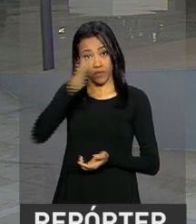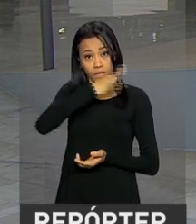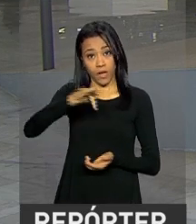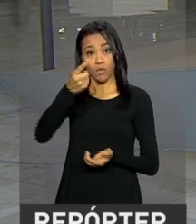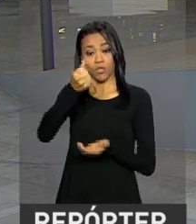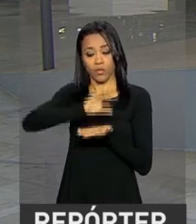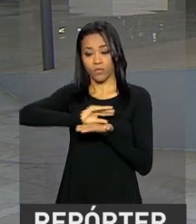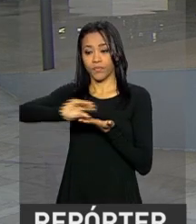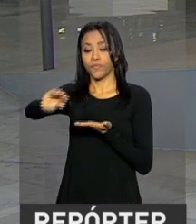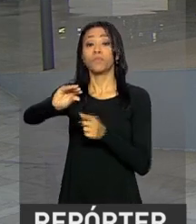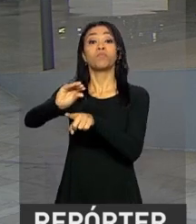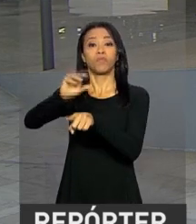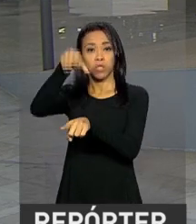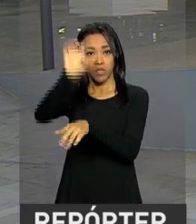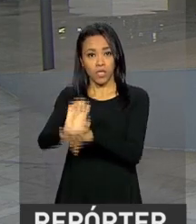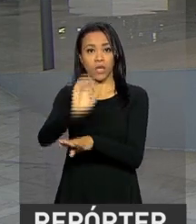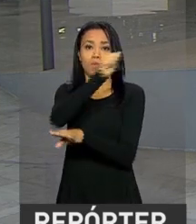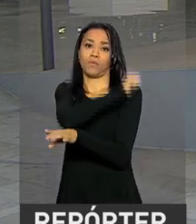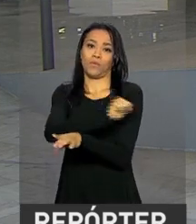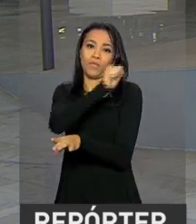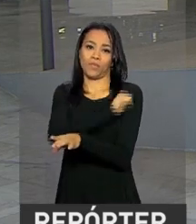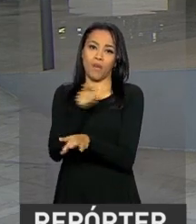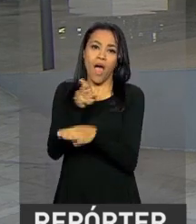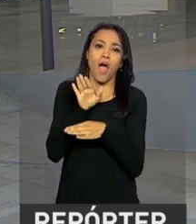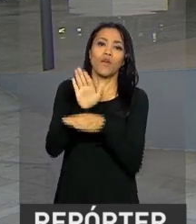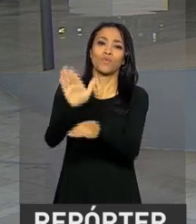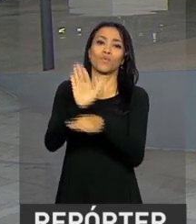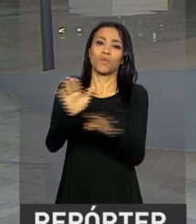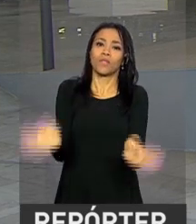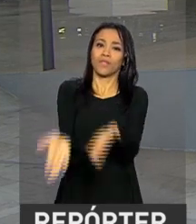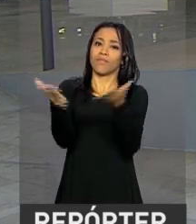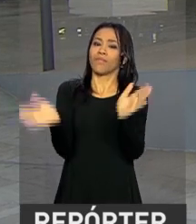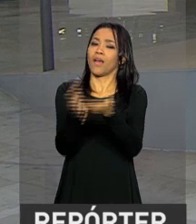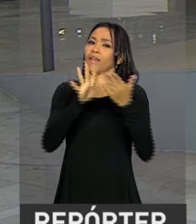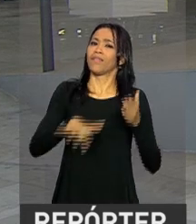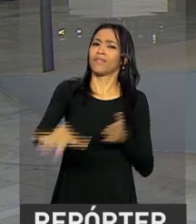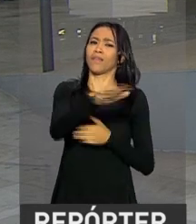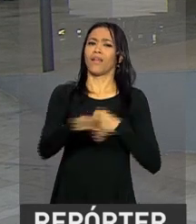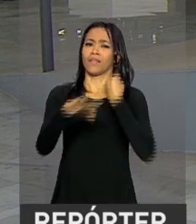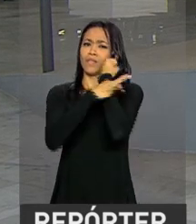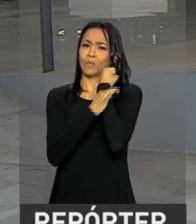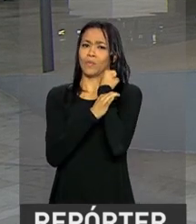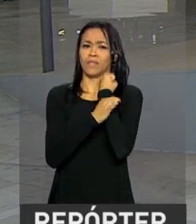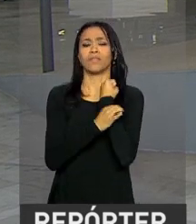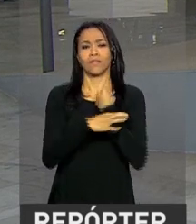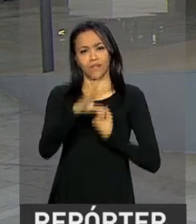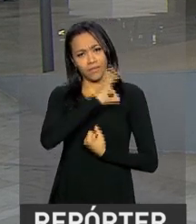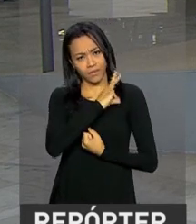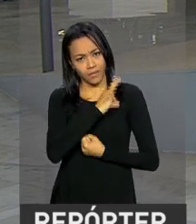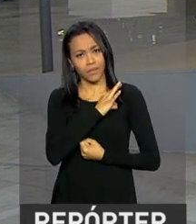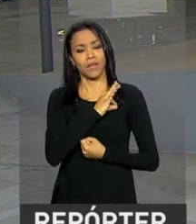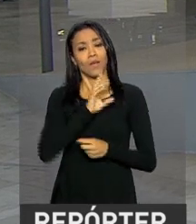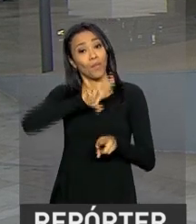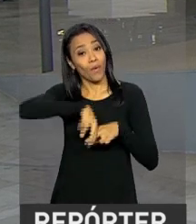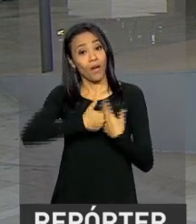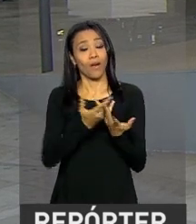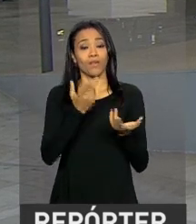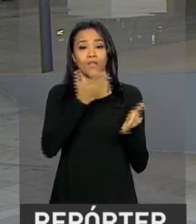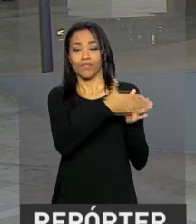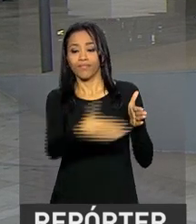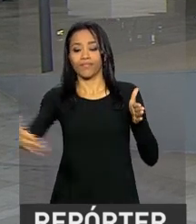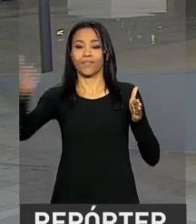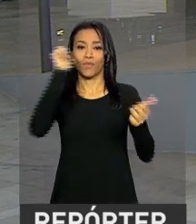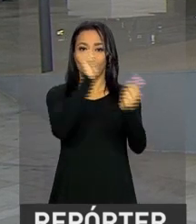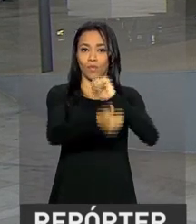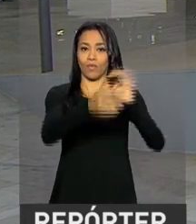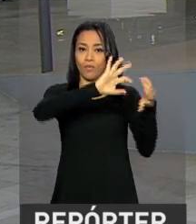do Rio de Janeiro para ajudar nas despesas com segurança pública decorrentes da realização dos Jogos Olímpicos e Paralímpicos